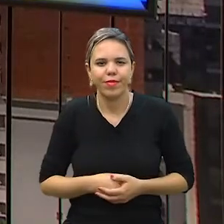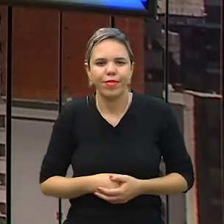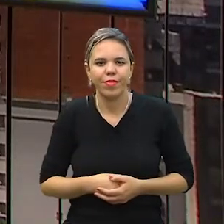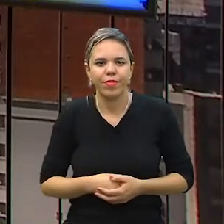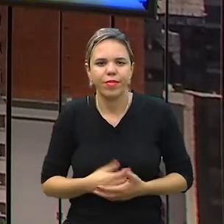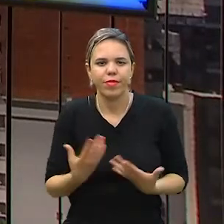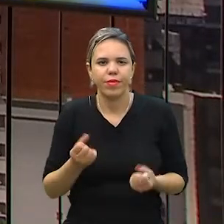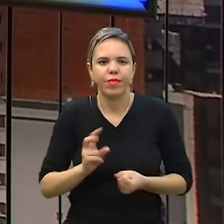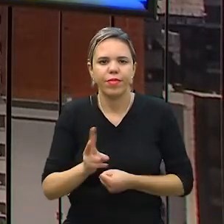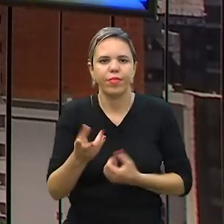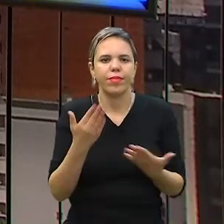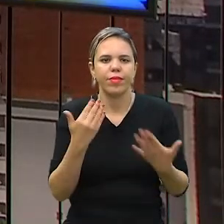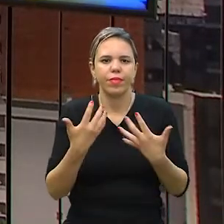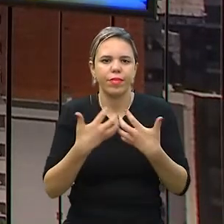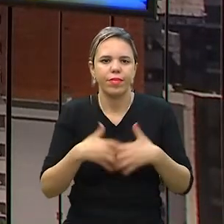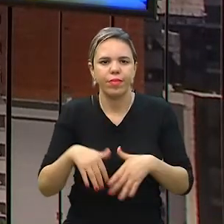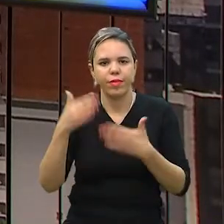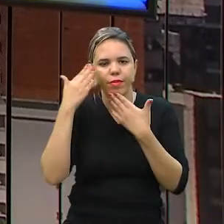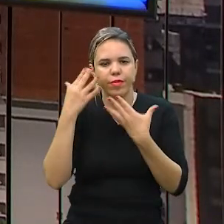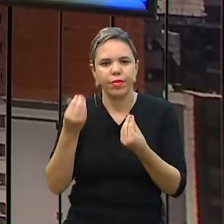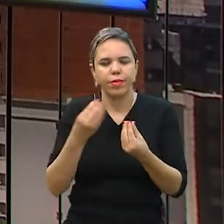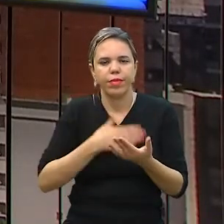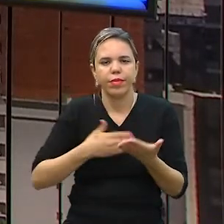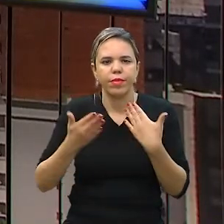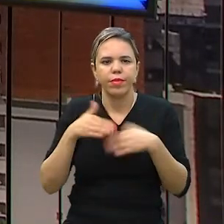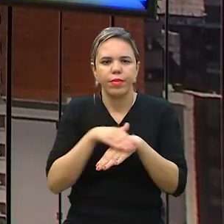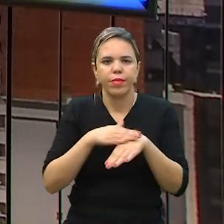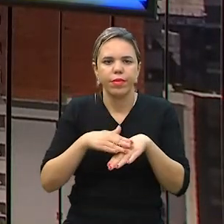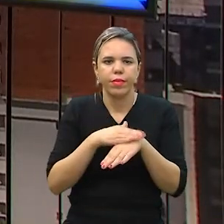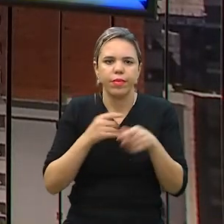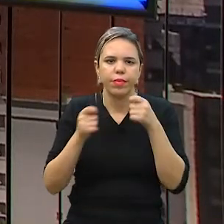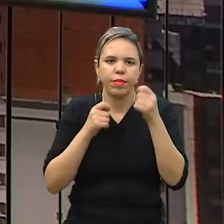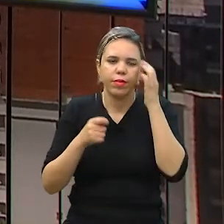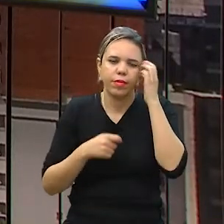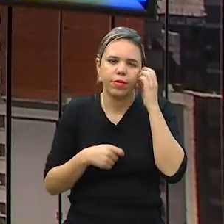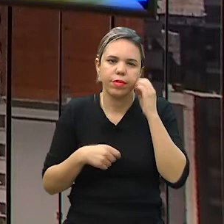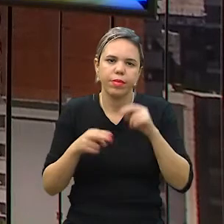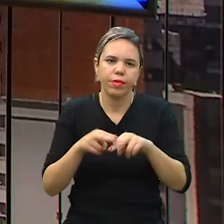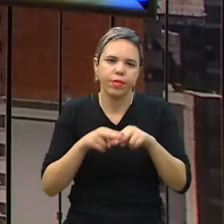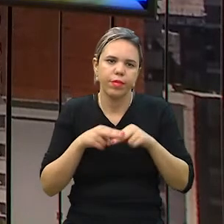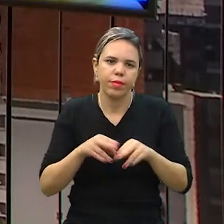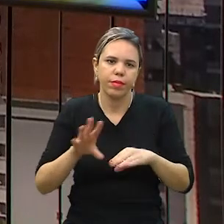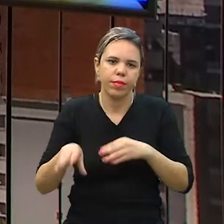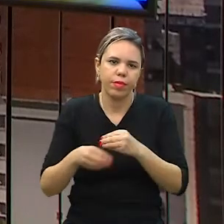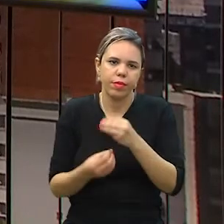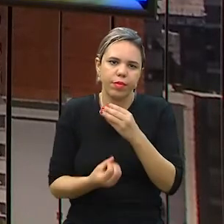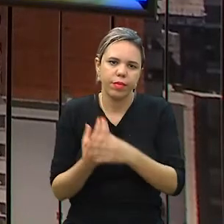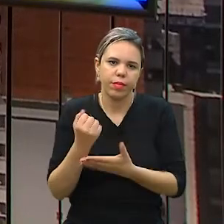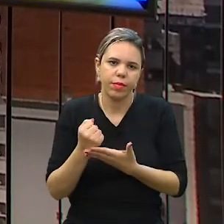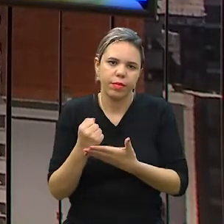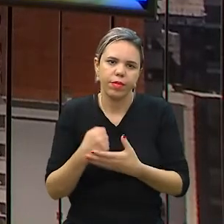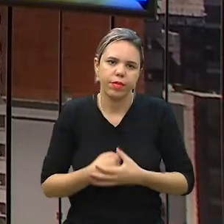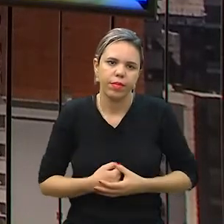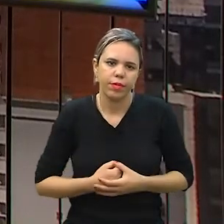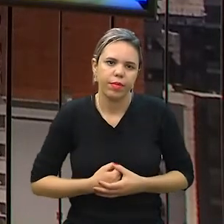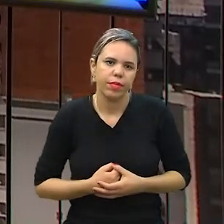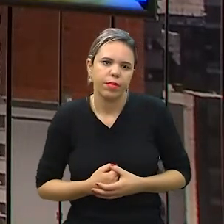isso, vamos seguir nos debates, né? Quero te agradecer pelo bate-papo, pela entrevista, por acrescentar tanto aqui pra